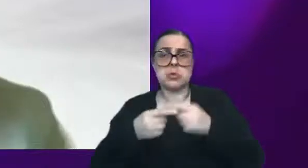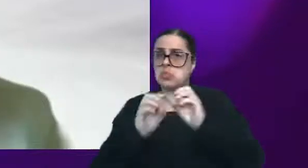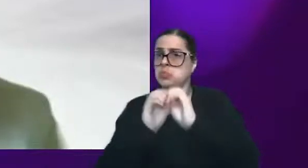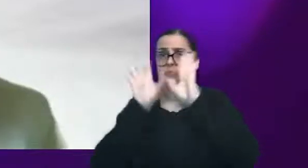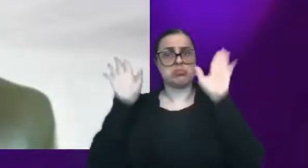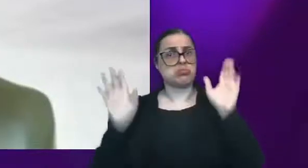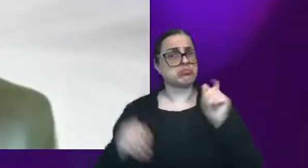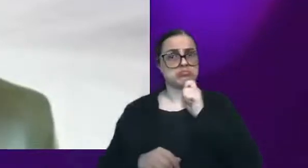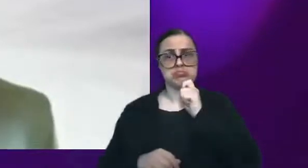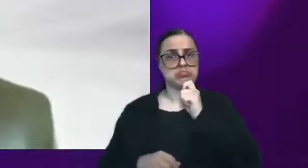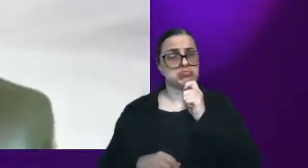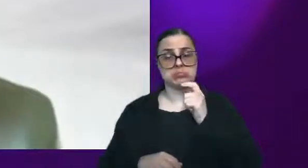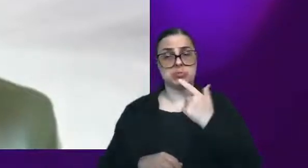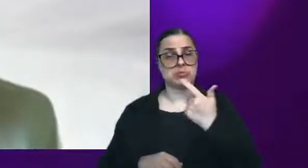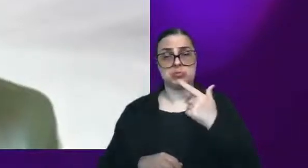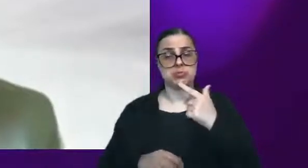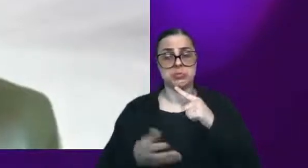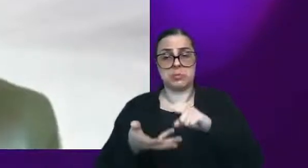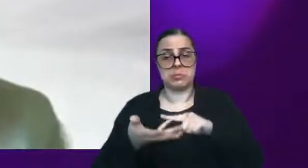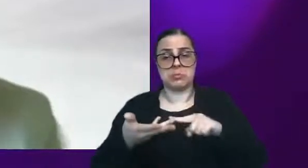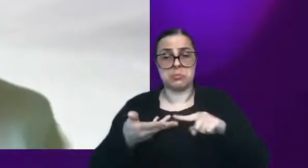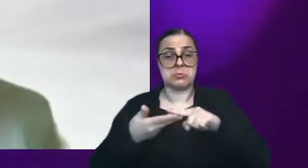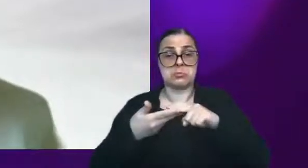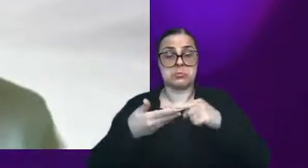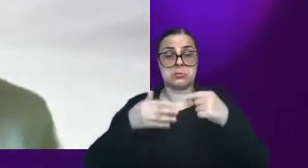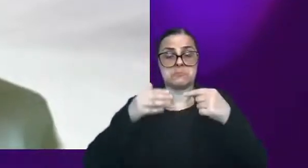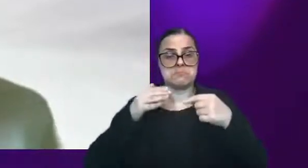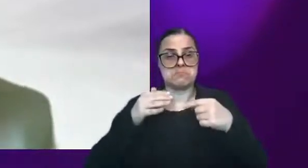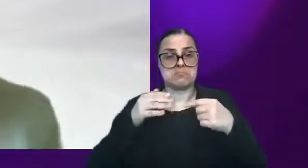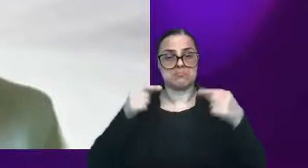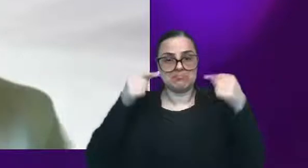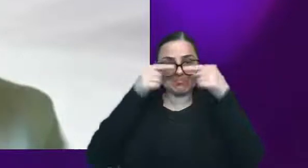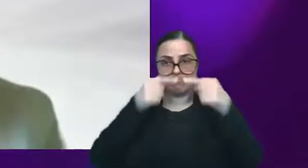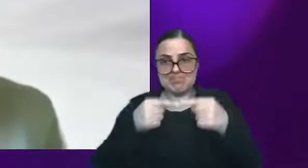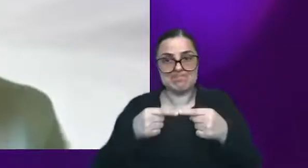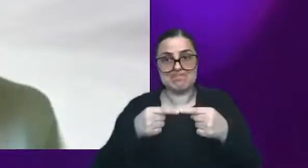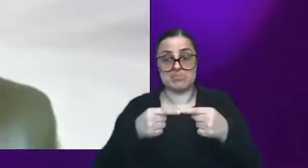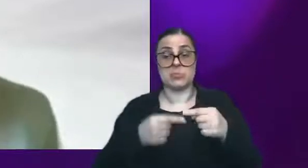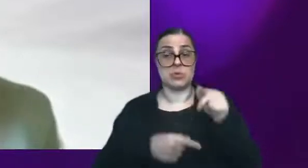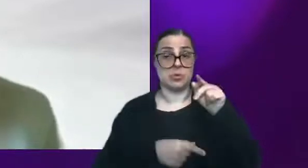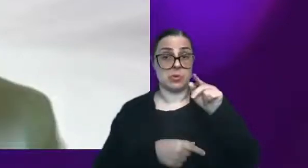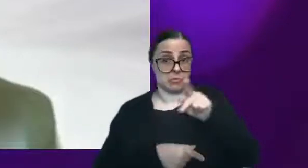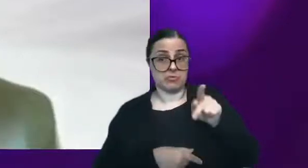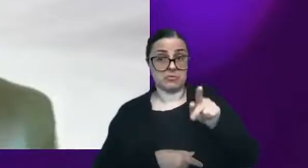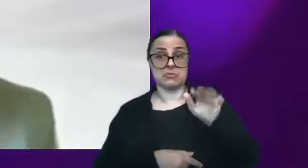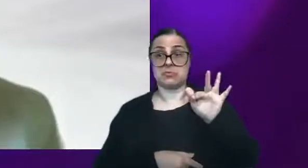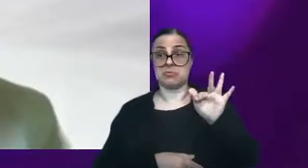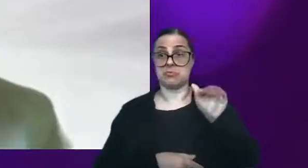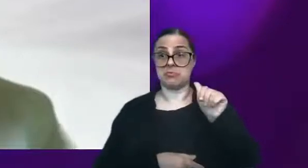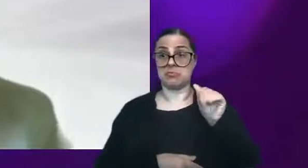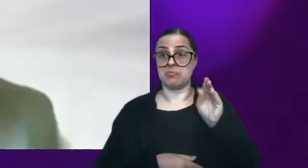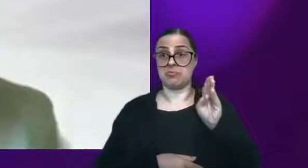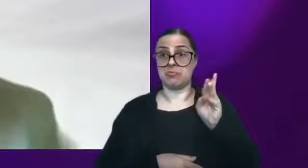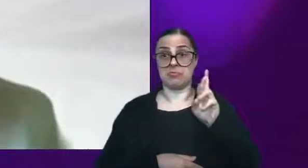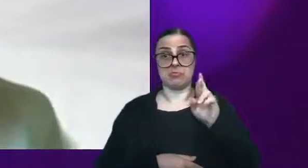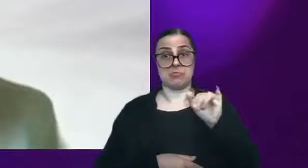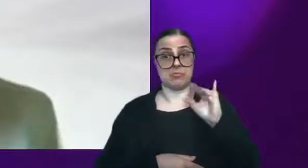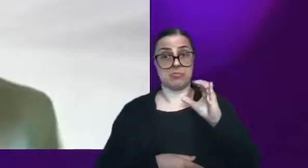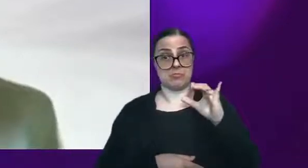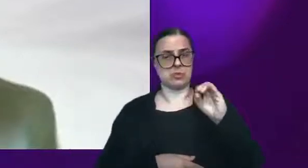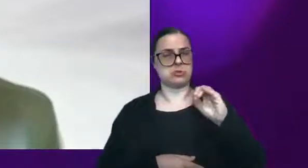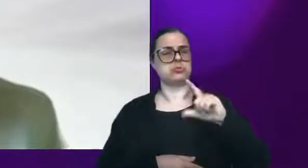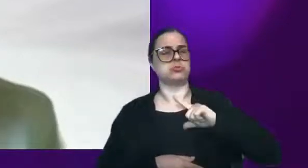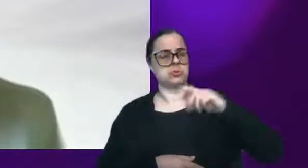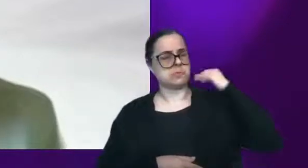aproveitar a experiência dos colegas nesse sentido, lembrar que o professor Fabrício tem uma larga experiência em ressecção